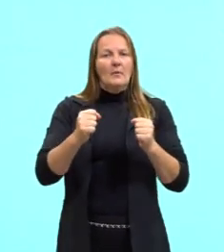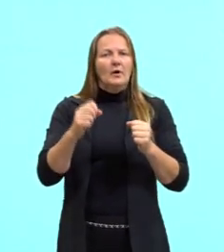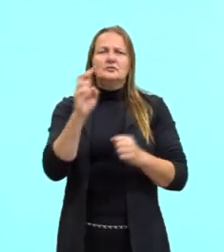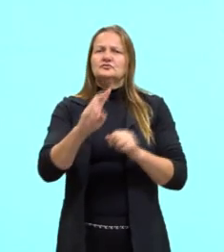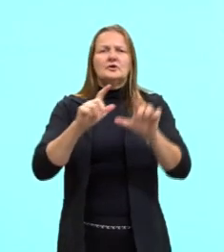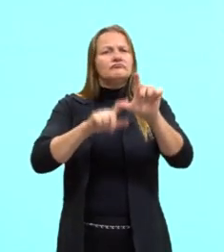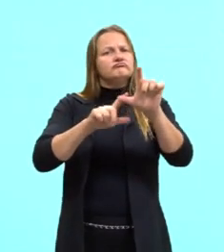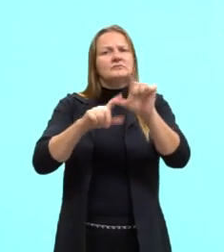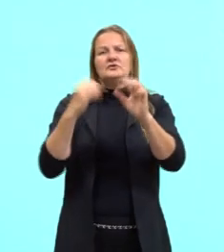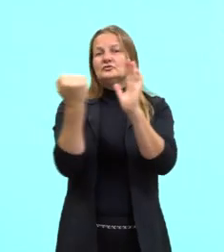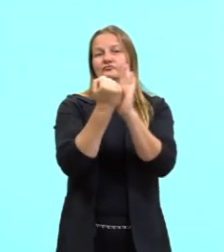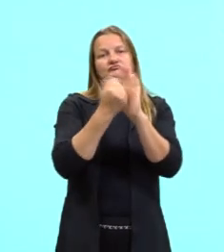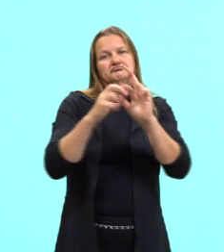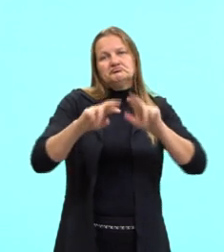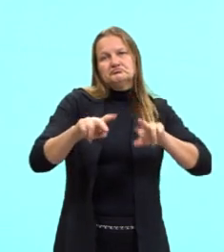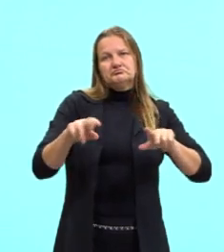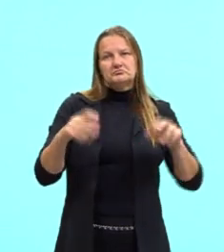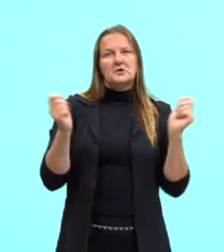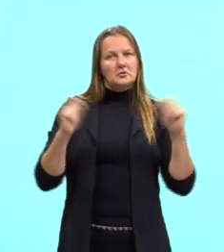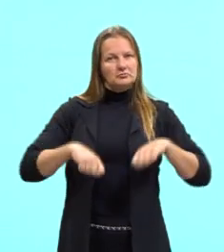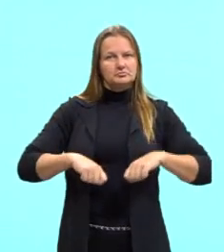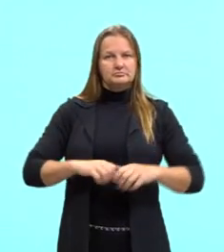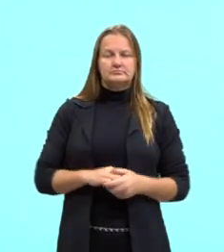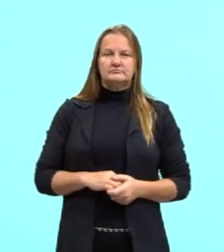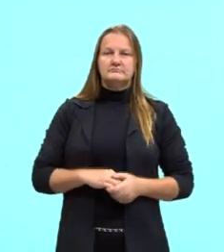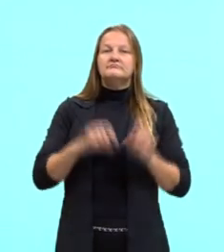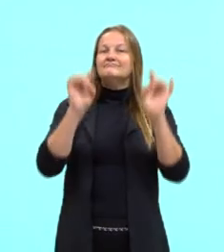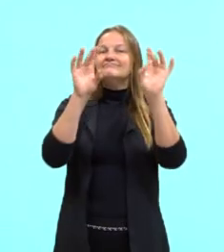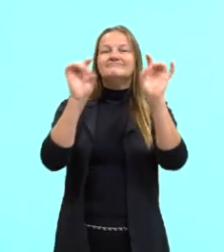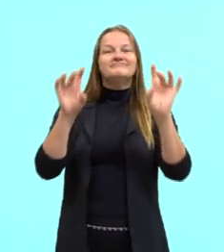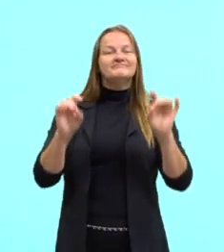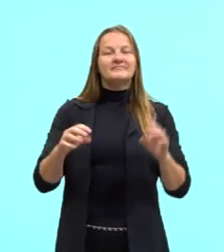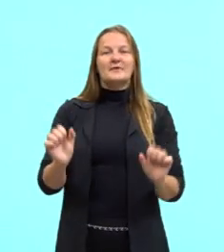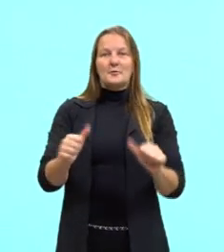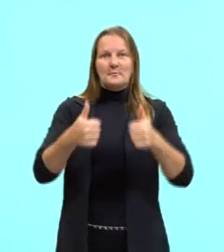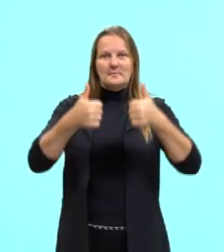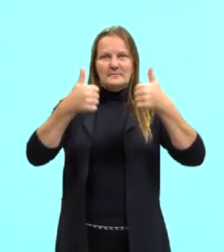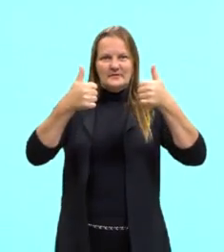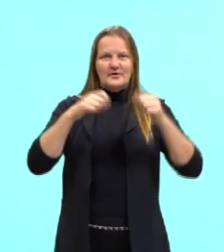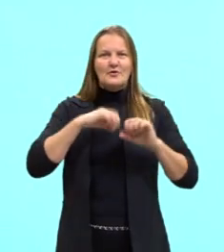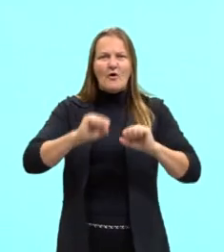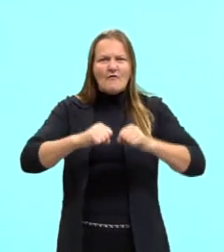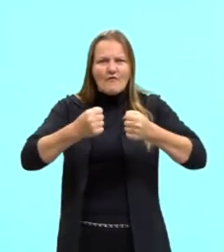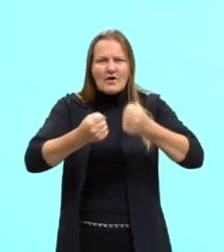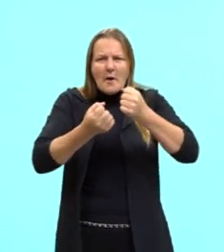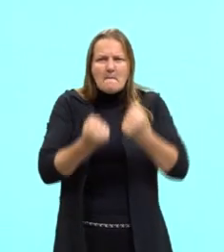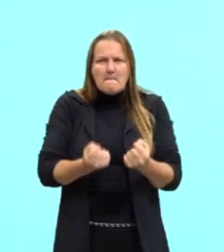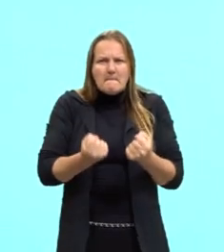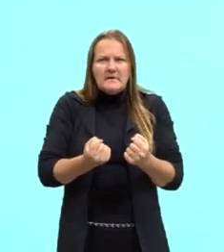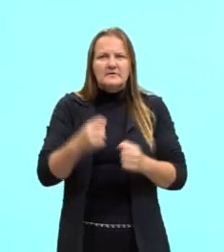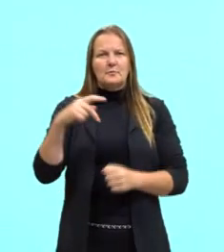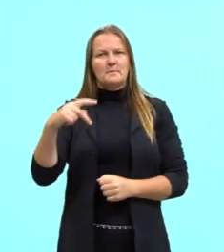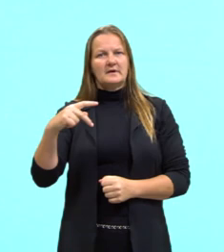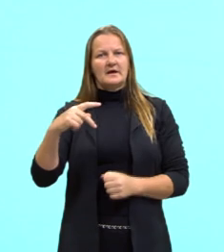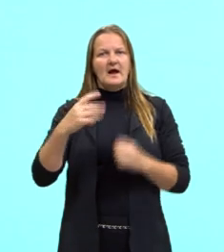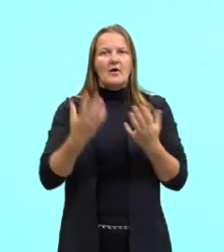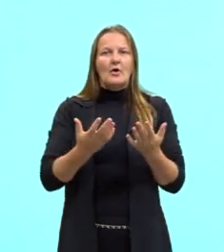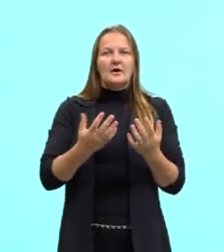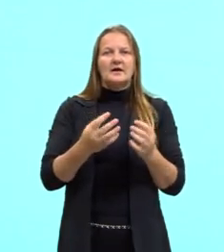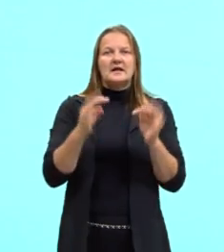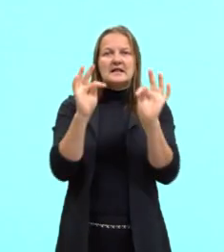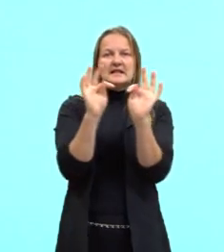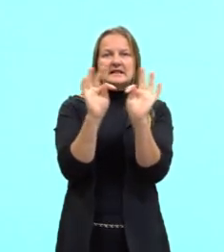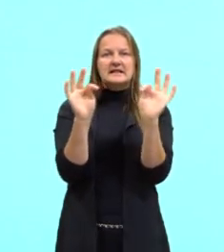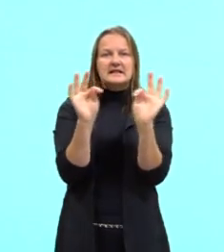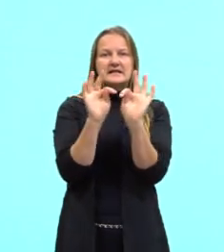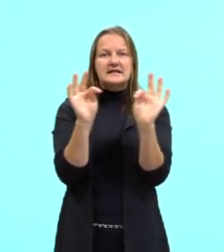gente pode usar a símbolos diferentes né para para especificar melhor que nem antes a gente tá falando a força peso a gente usava p agora ele tá